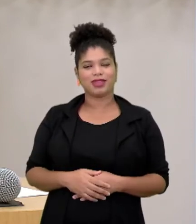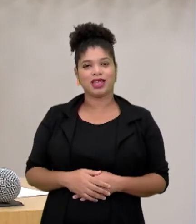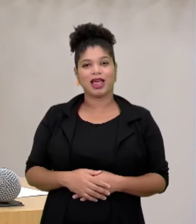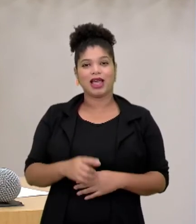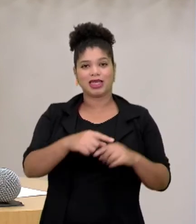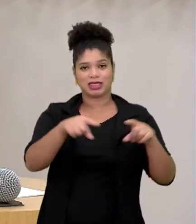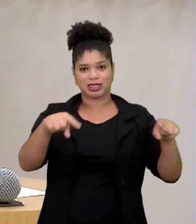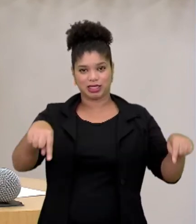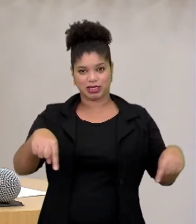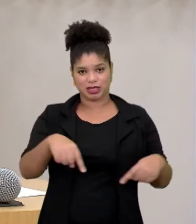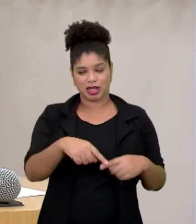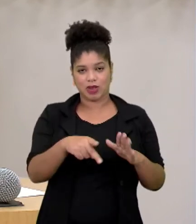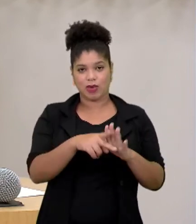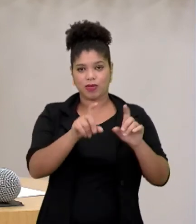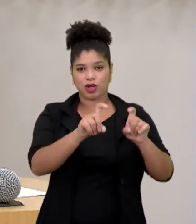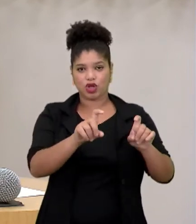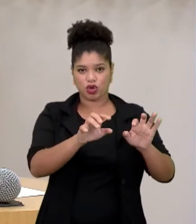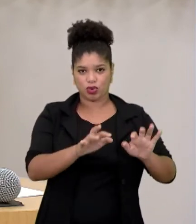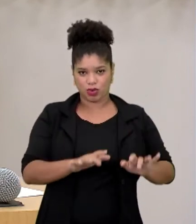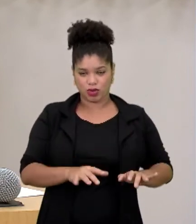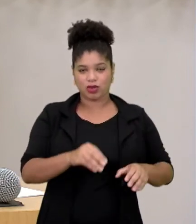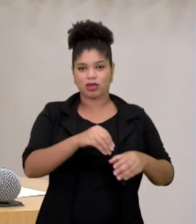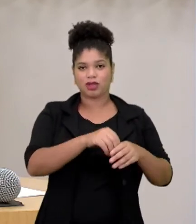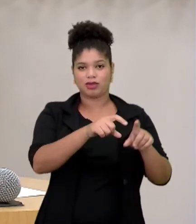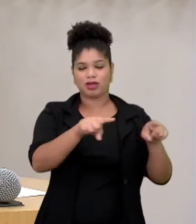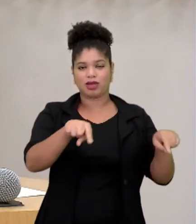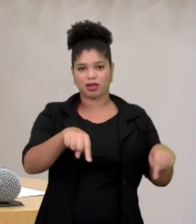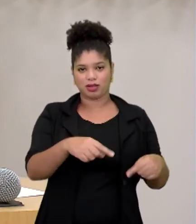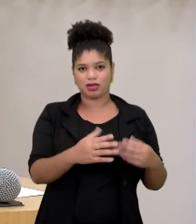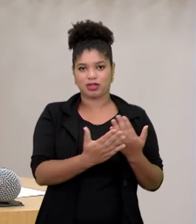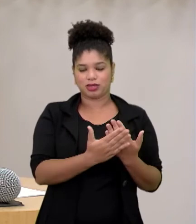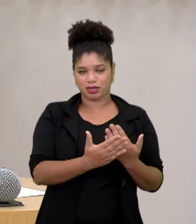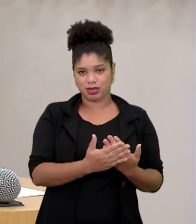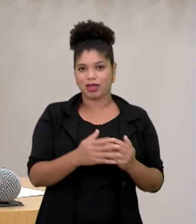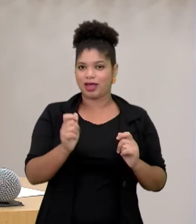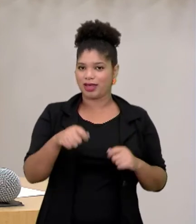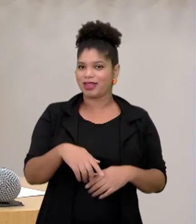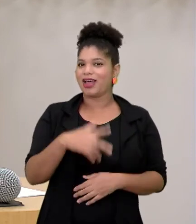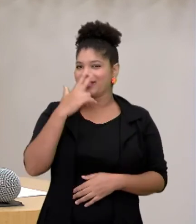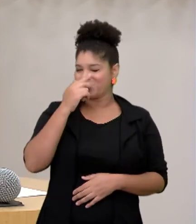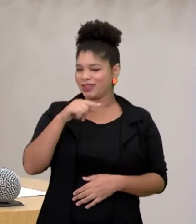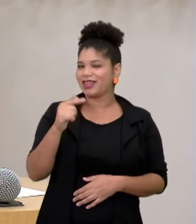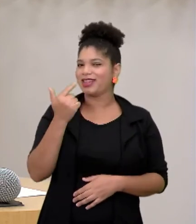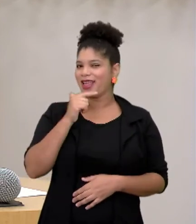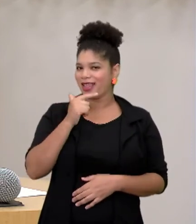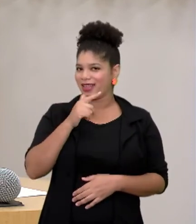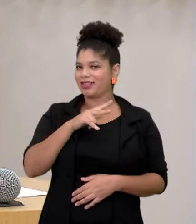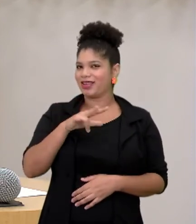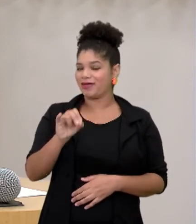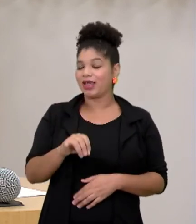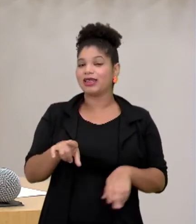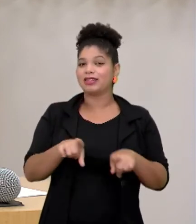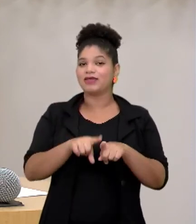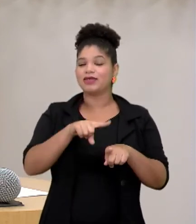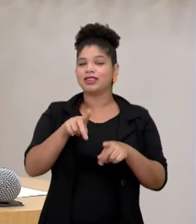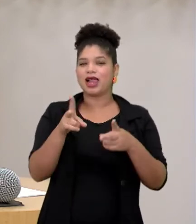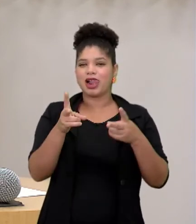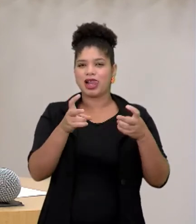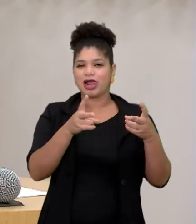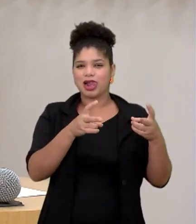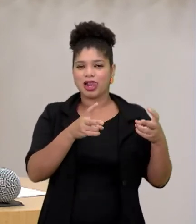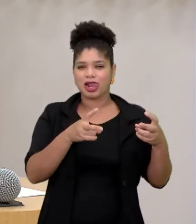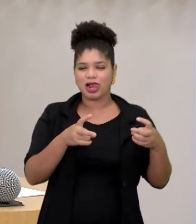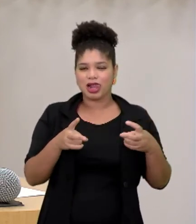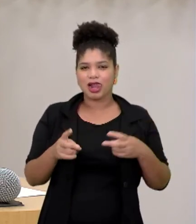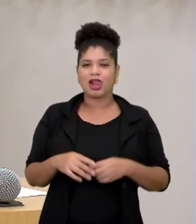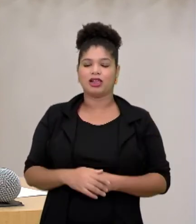sala de computadores da escola para assistir em turma, olha, certeza que vai arrancar muita risada, mas também vai dar para observar bastante. Já que vocês já estão